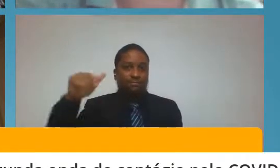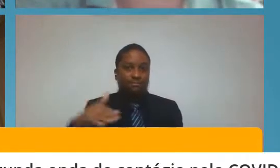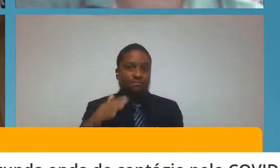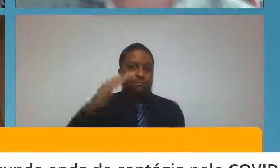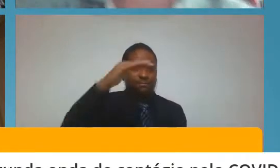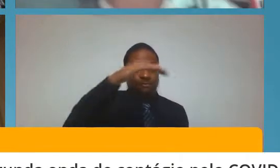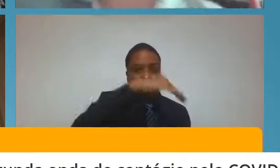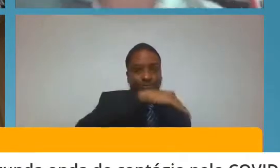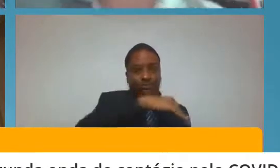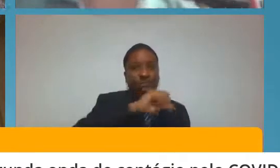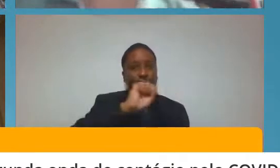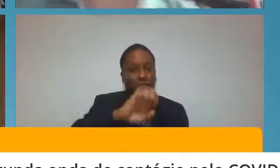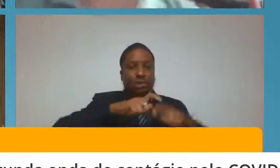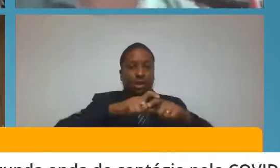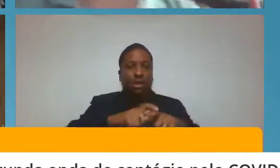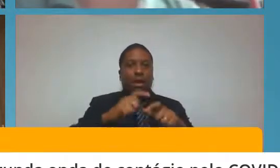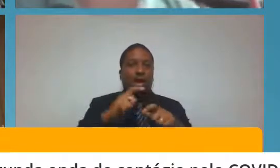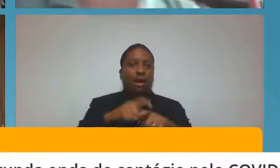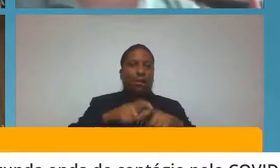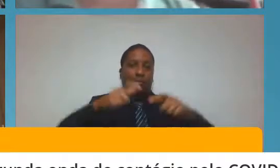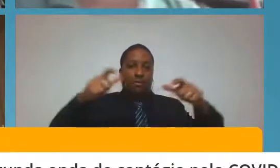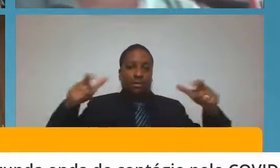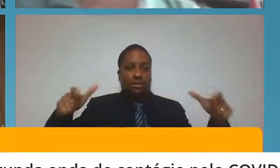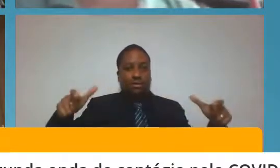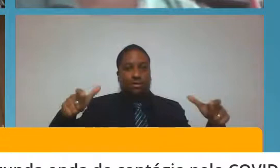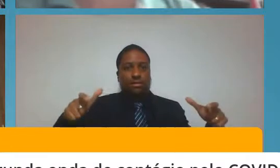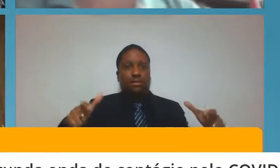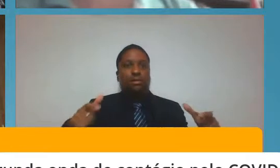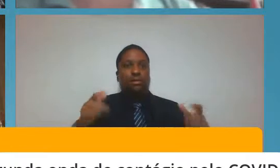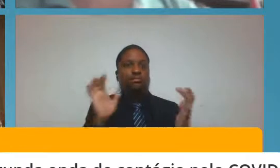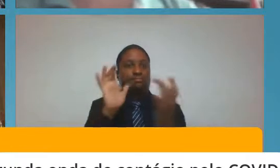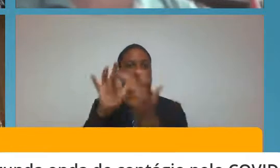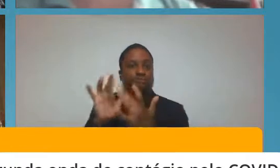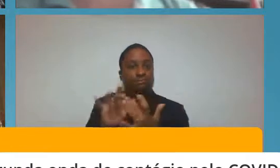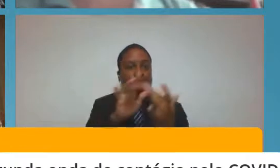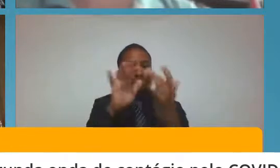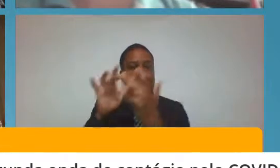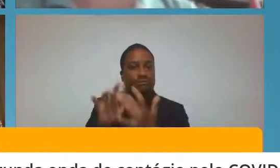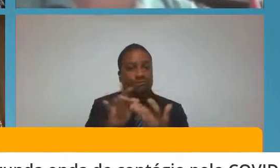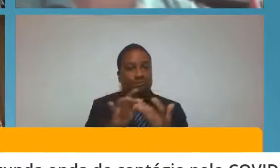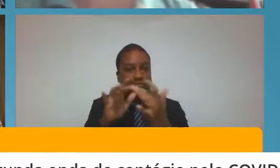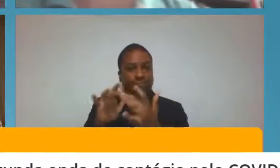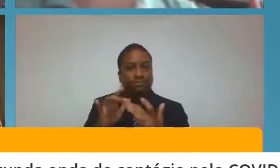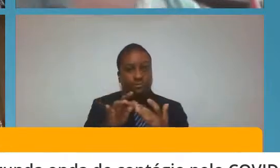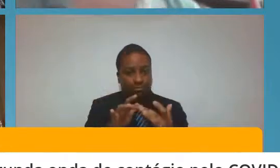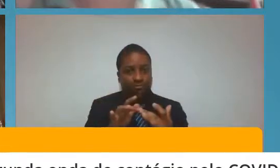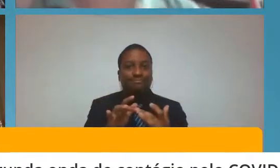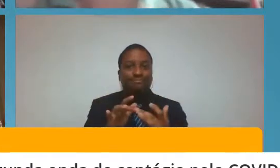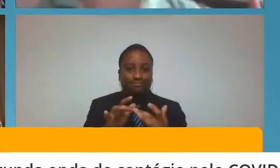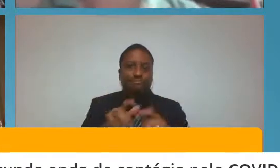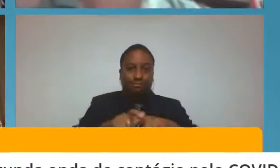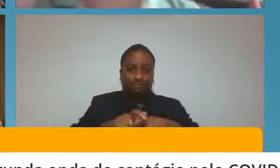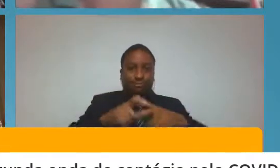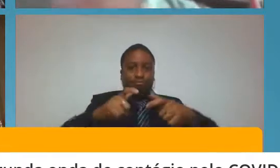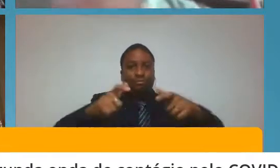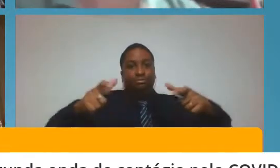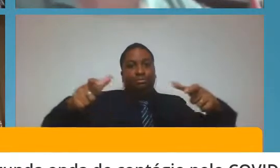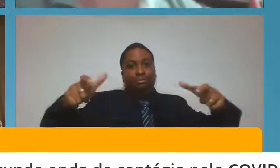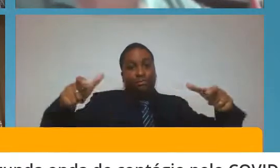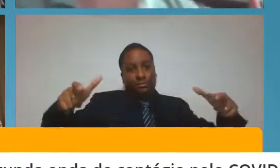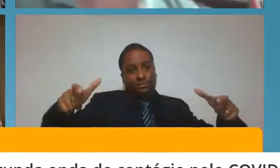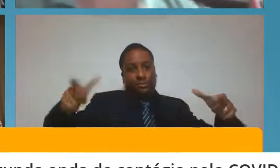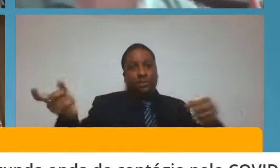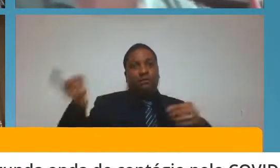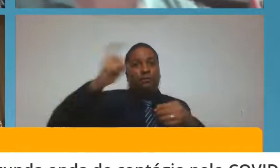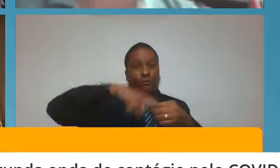se aumenta o número de contatos físicos entre as pessoas, a tendência é aumentar a segunda onda. Mas se